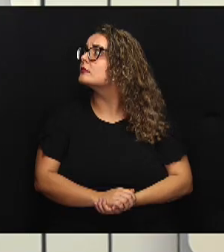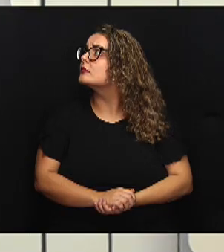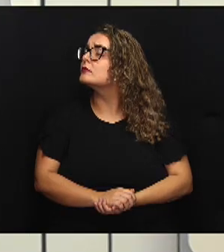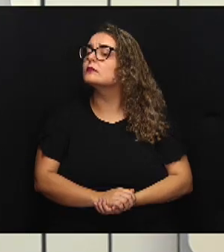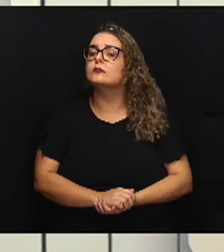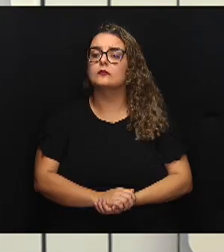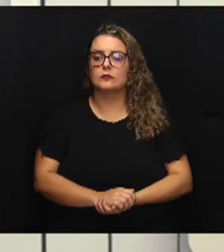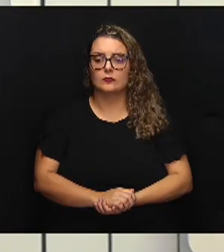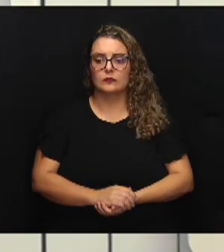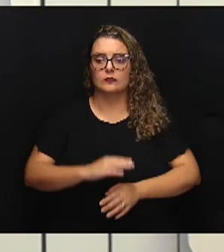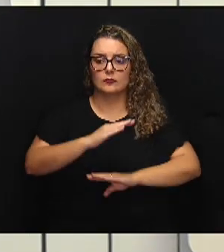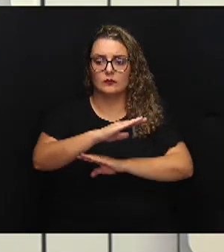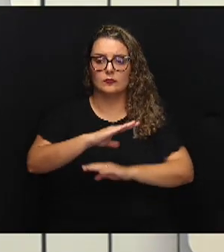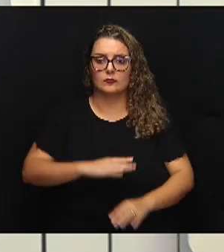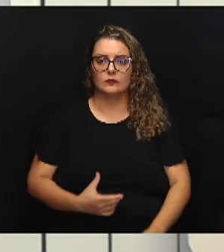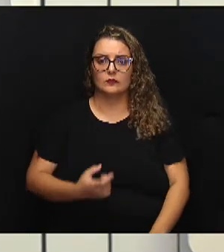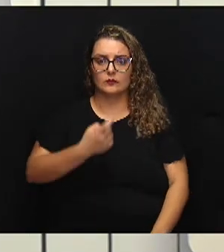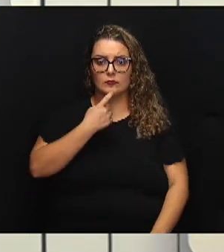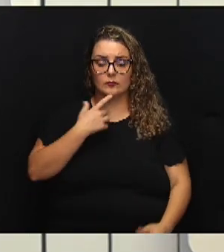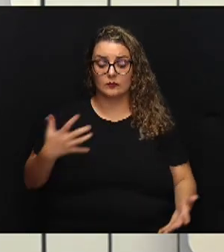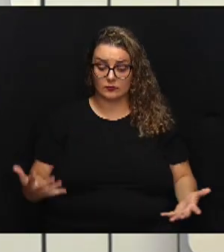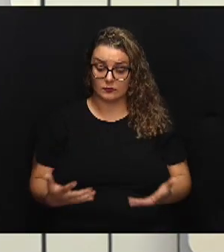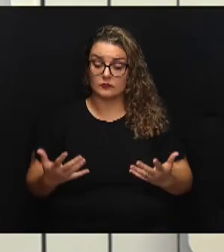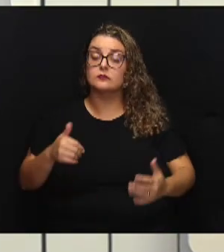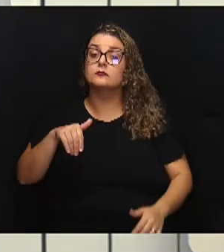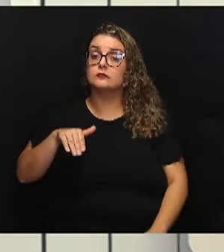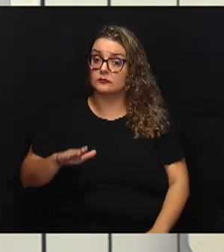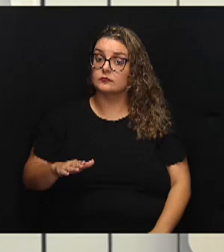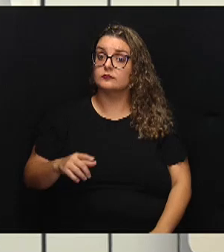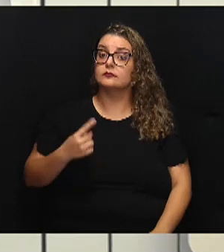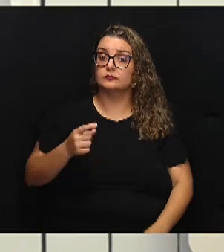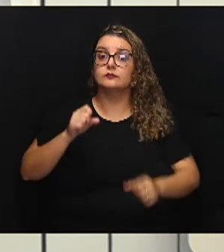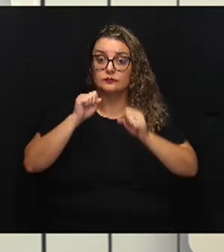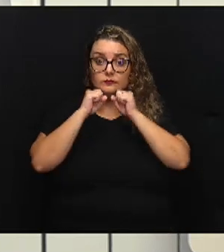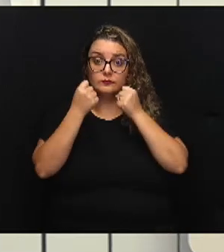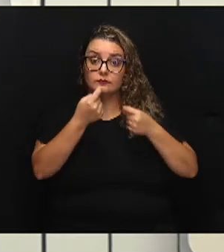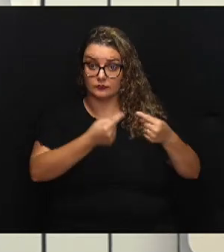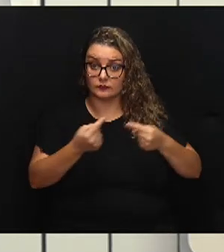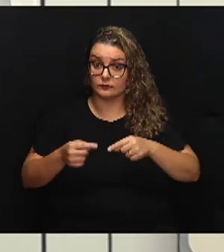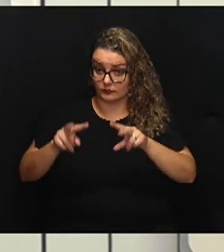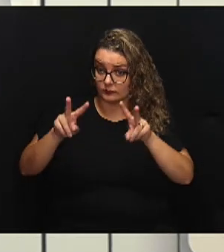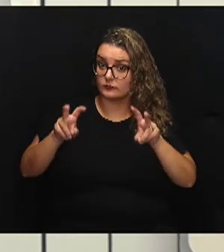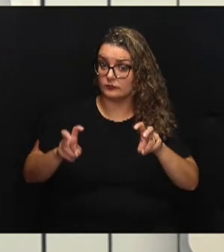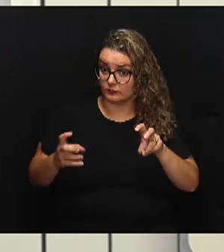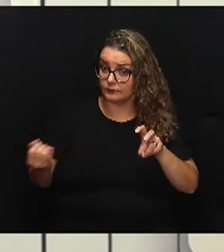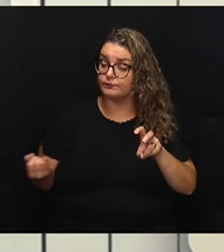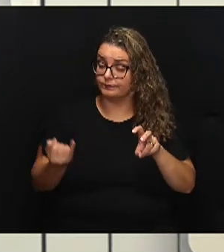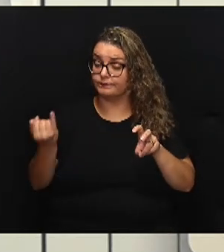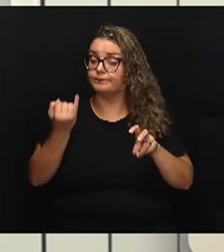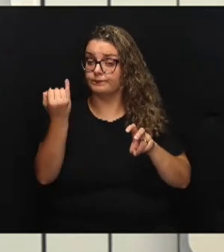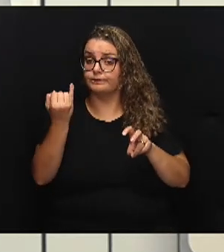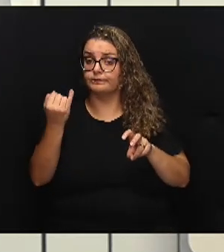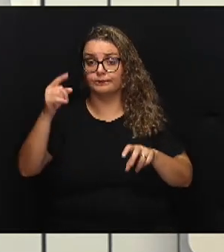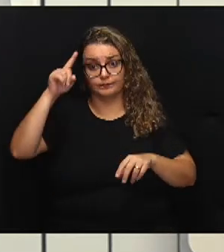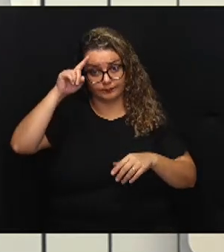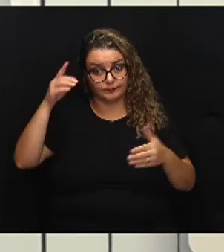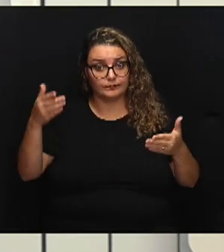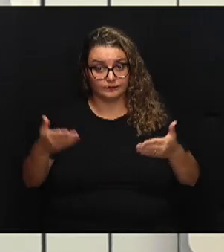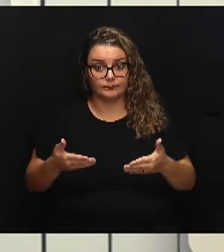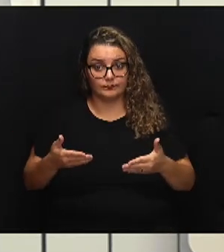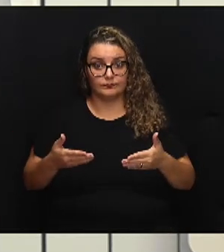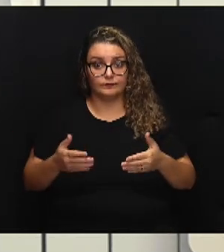A Câmara Municipal de Campinas promoveu mais um seminário para debater um tema de extrema importância nos dias atuais: